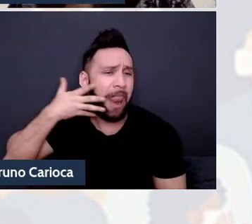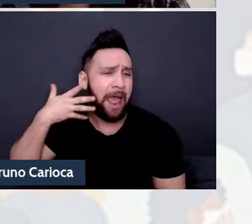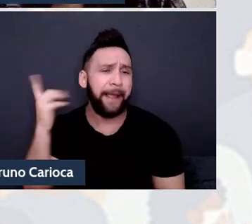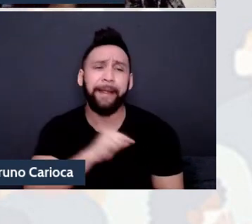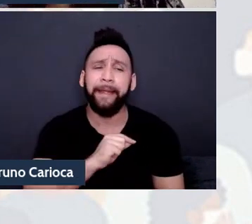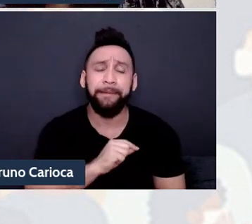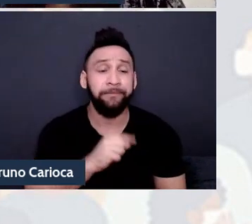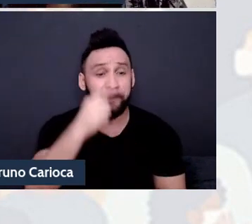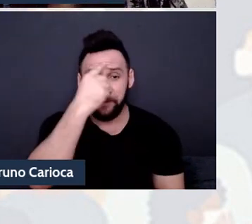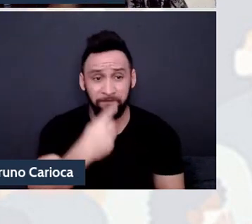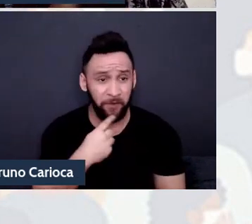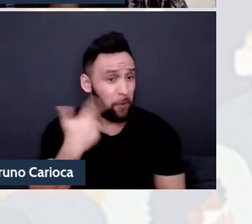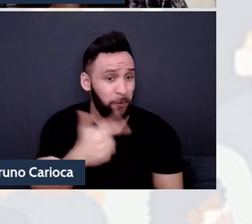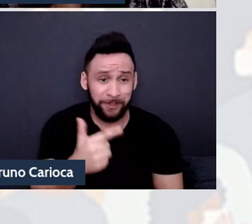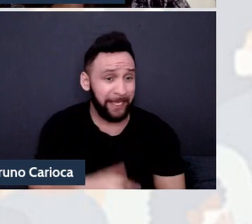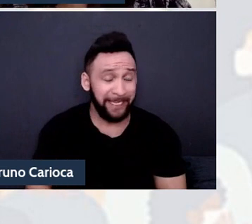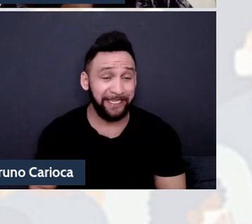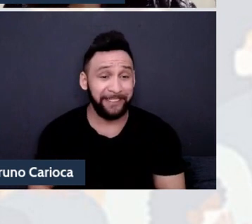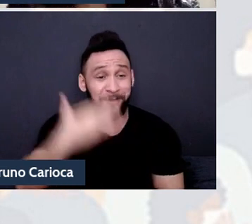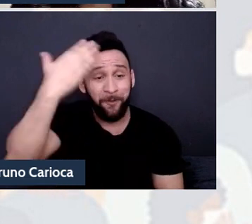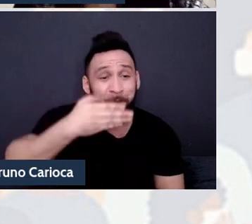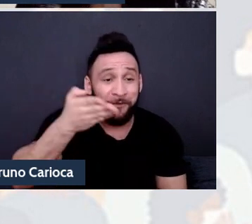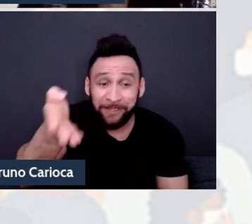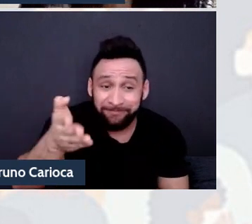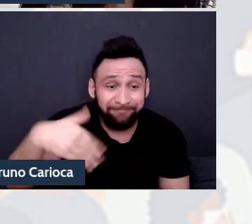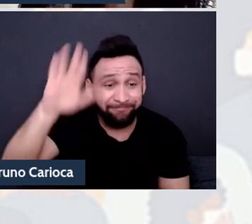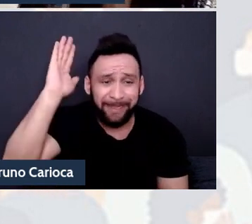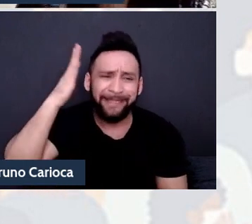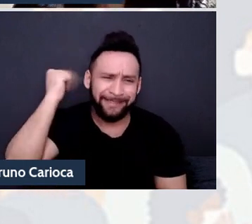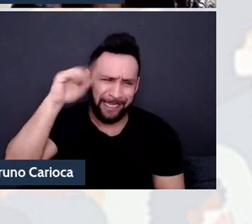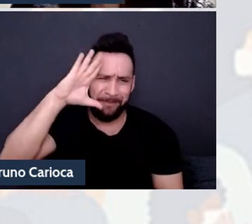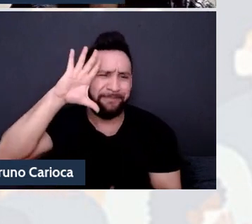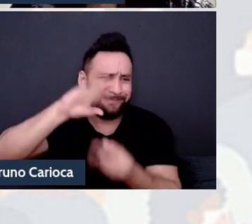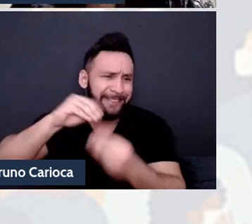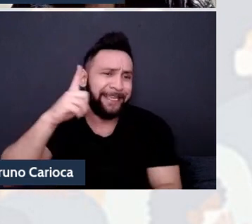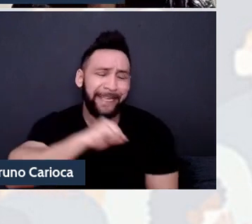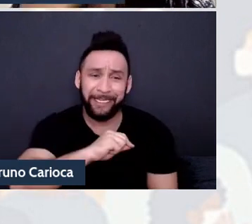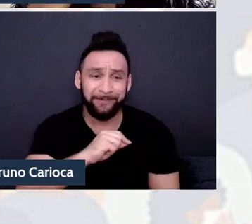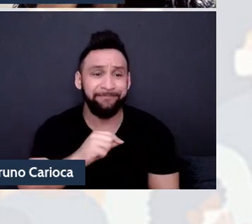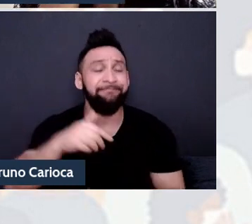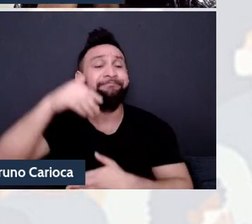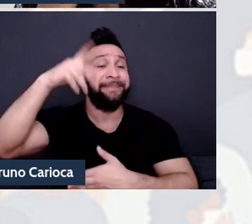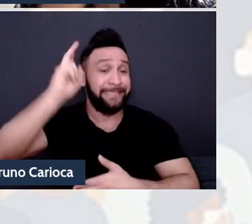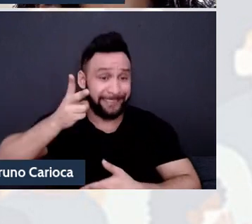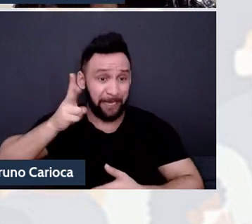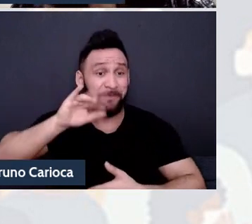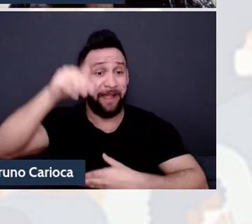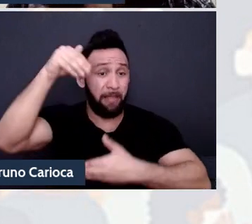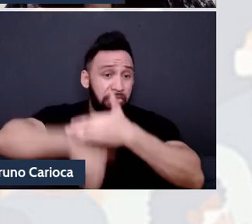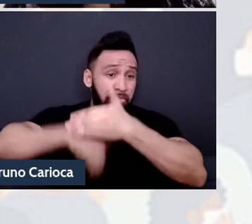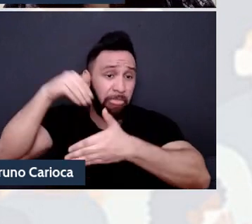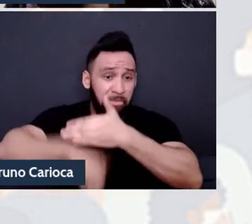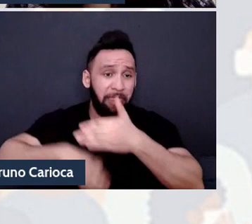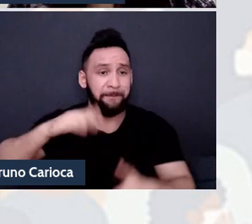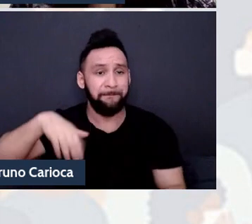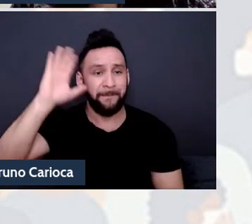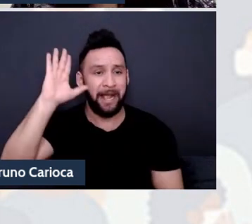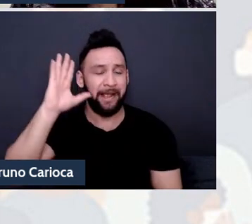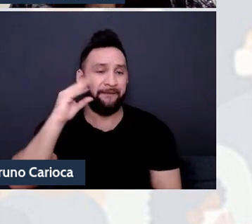né, estou controlando meu tempo aqui, que eu tenho 3 minutos, né, eu